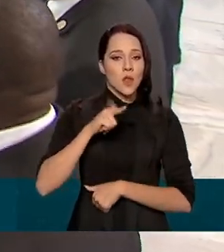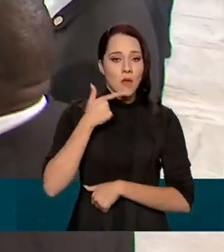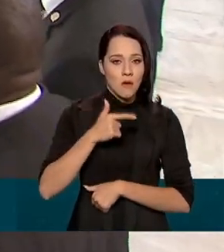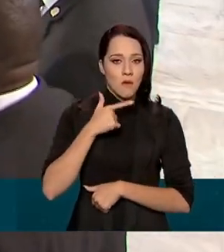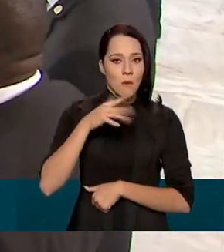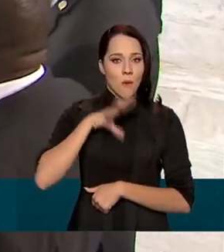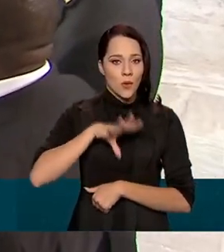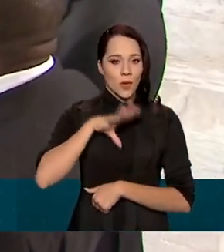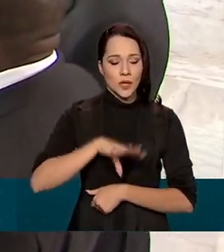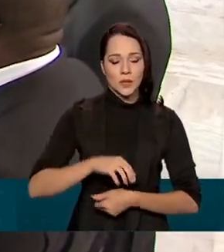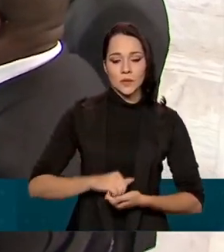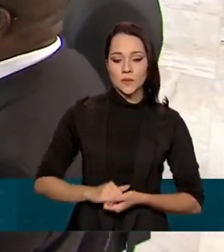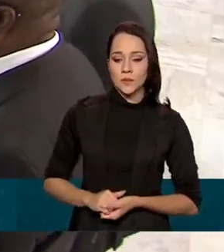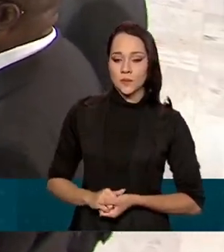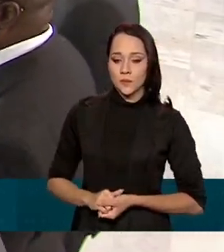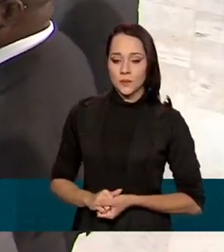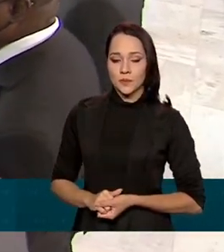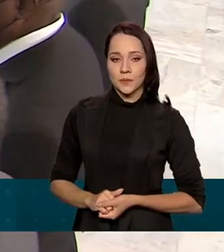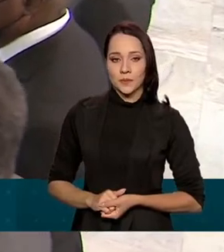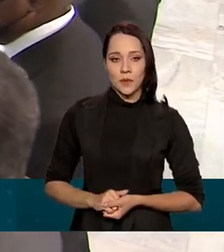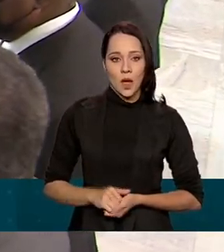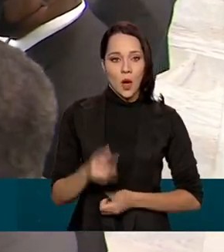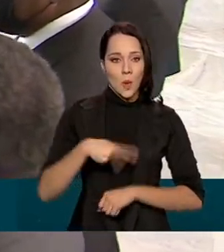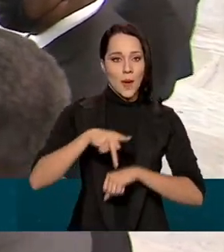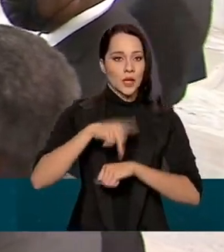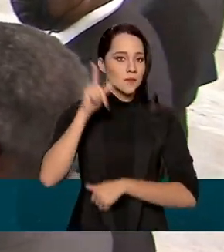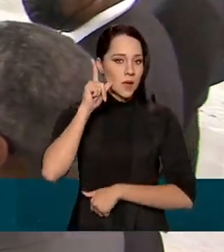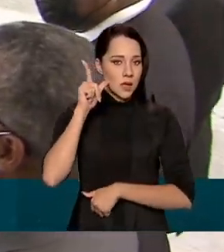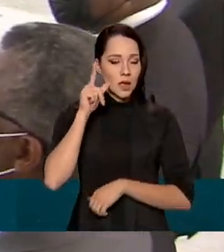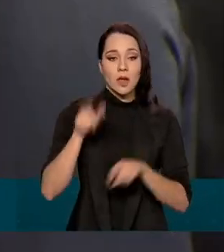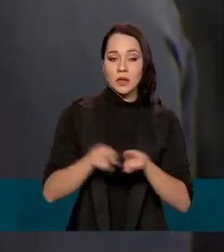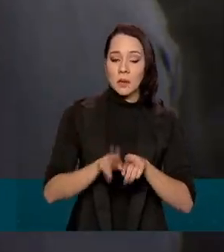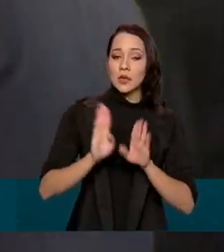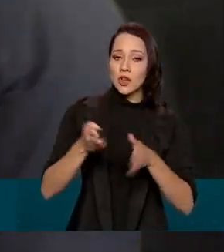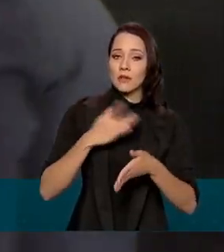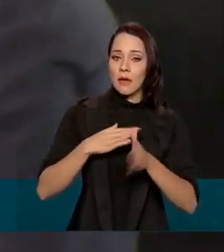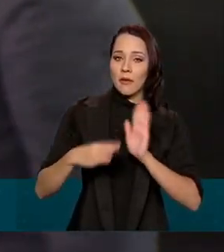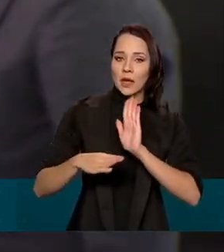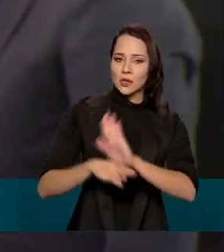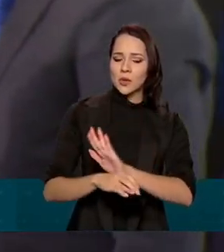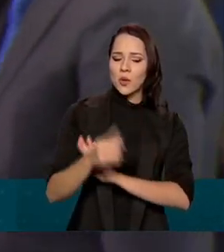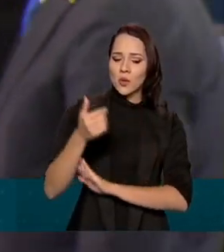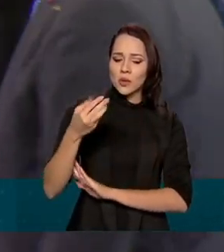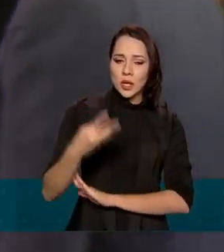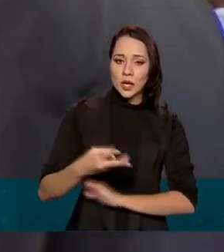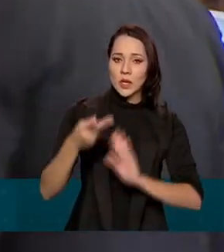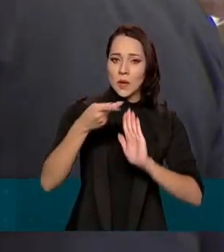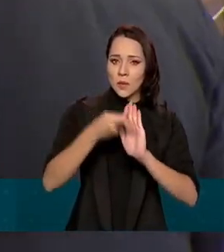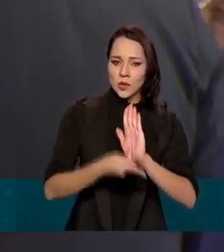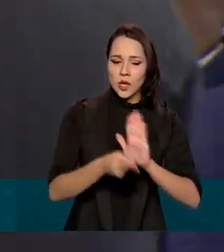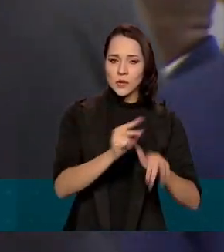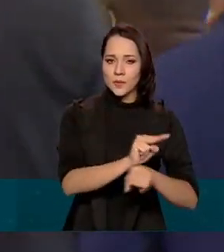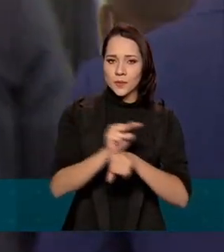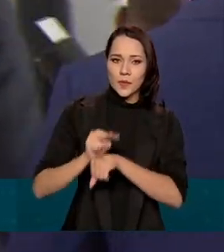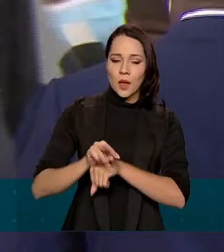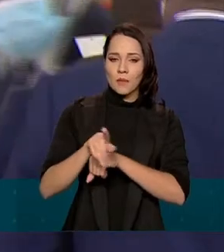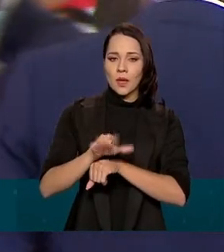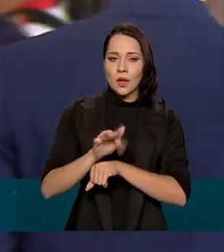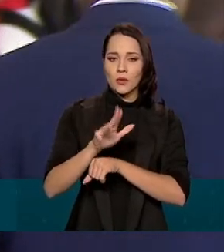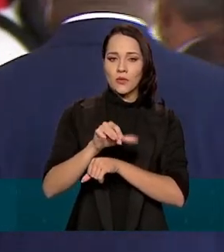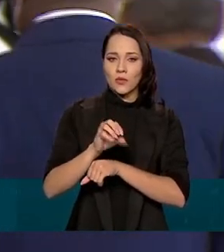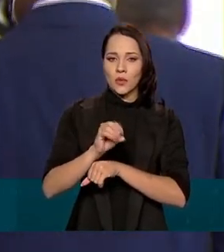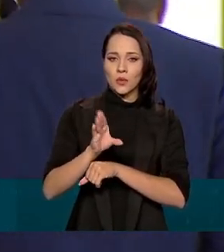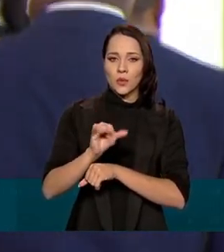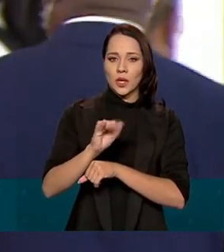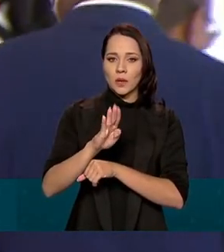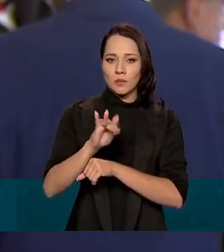portuguesa. A Guiné-Bissau também foi beneficiada com 3 projetos financiados pelo Fundo IBAS,